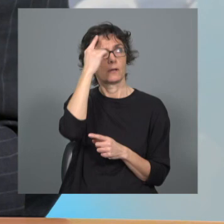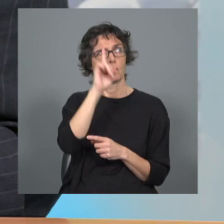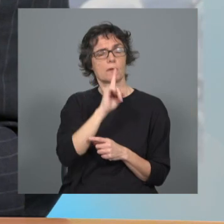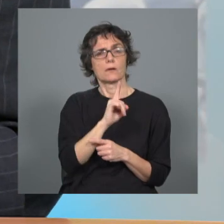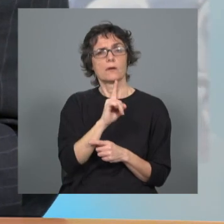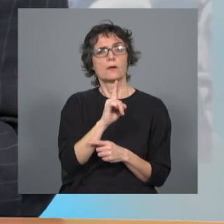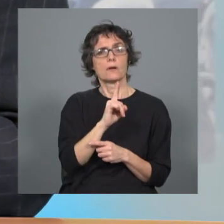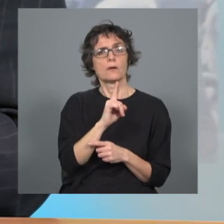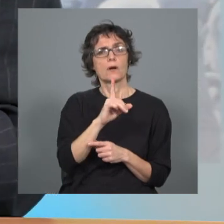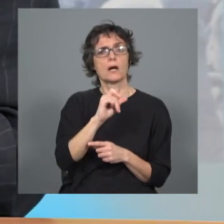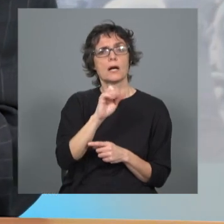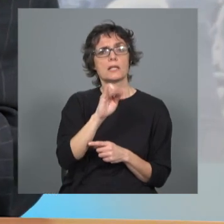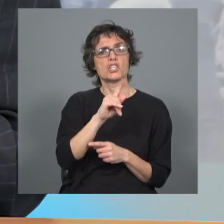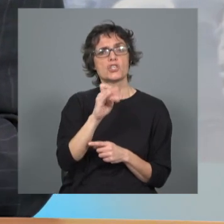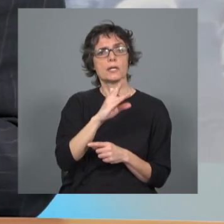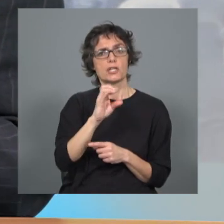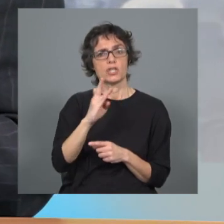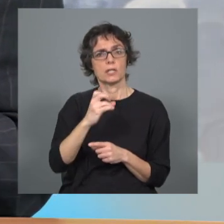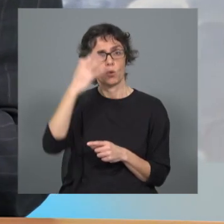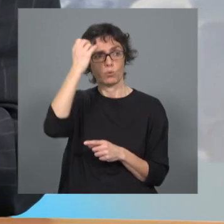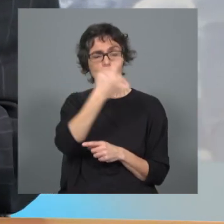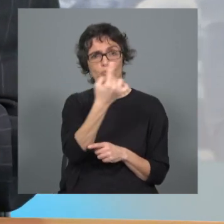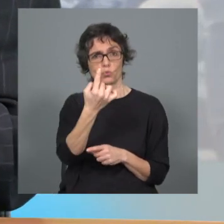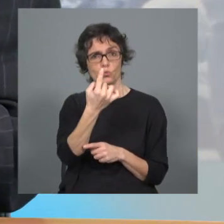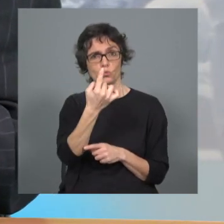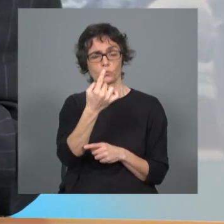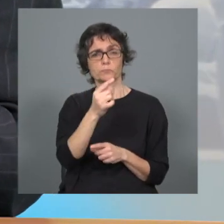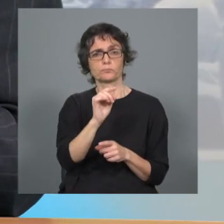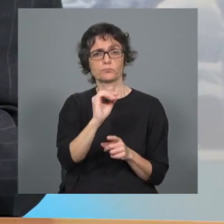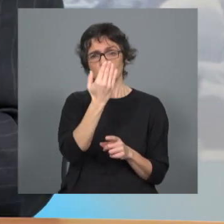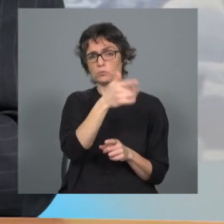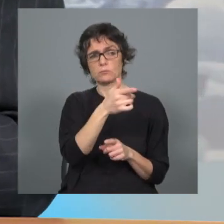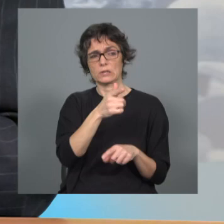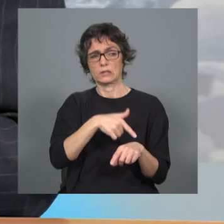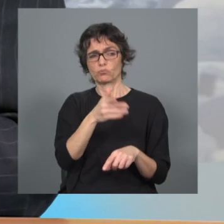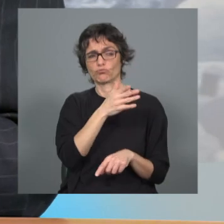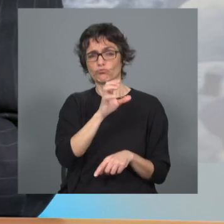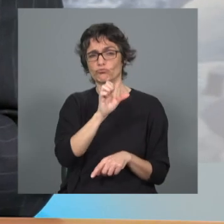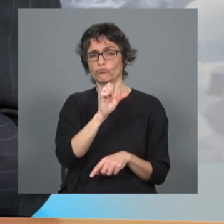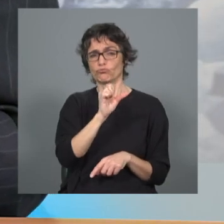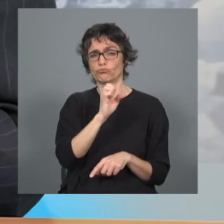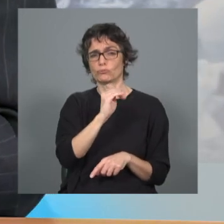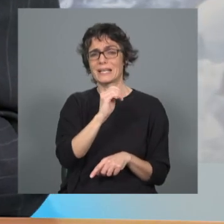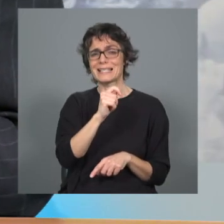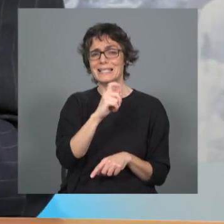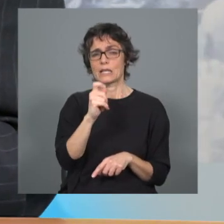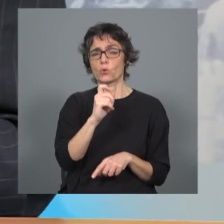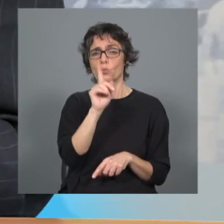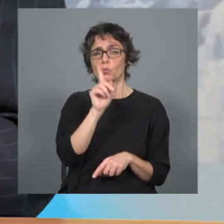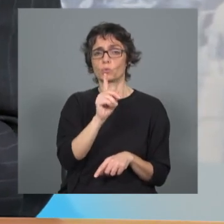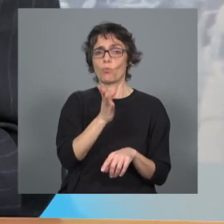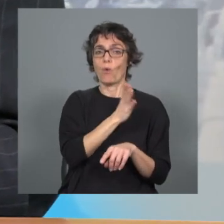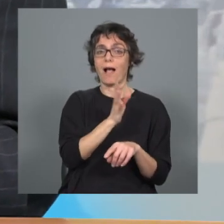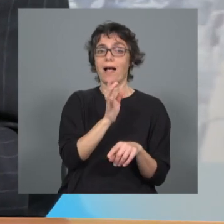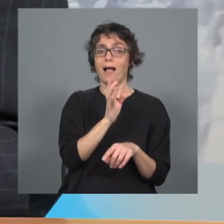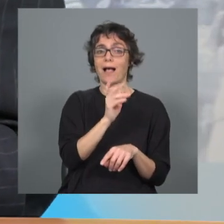de Alexandre de Janeu, um dos reis do primeiro quartel do século I a.C., portanto, por volta